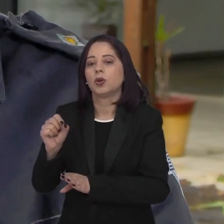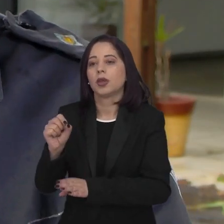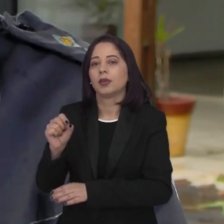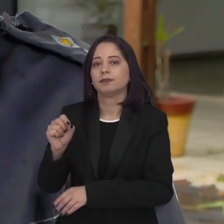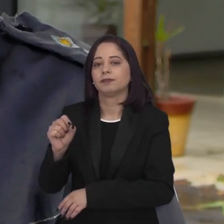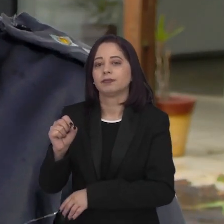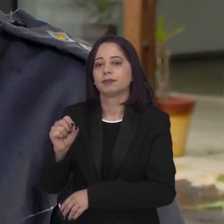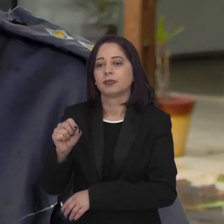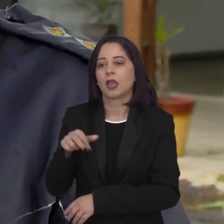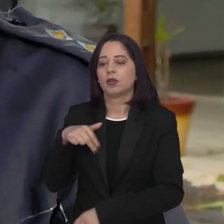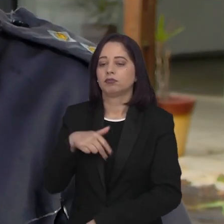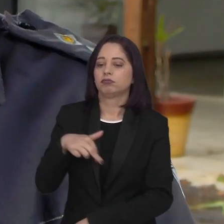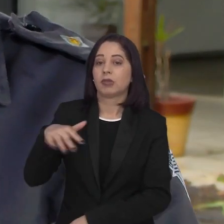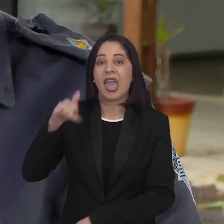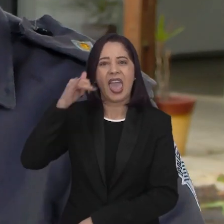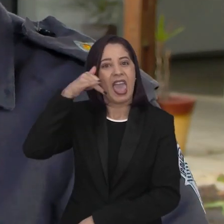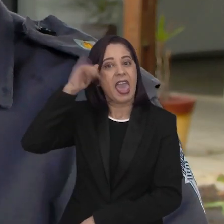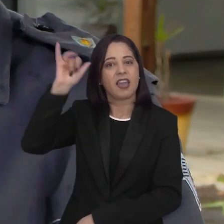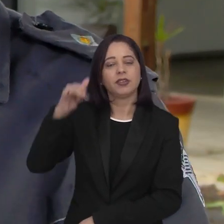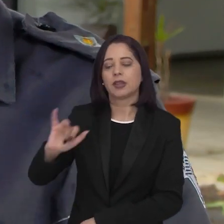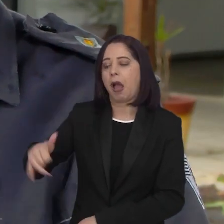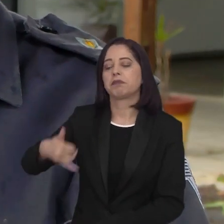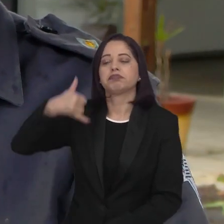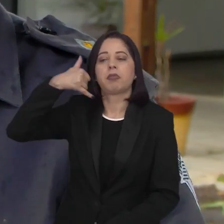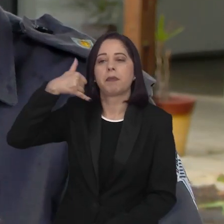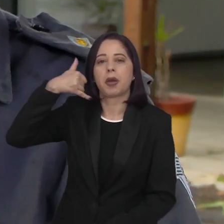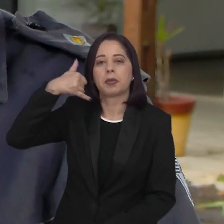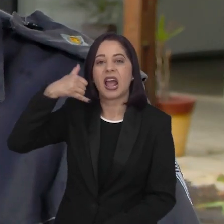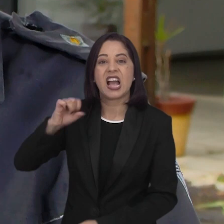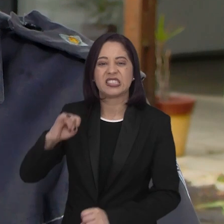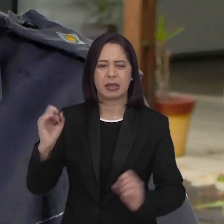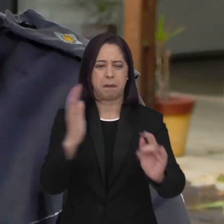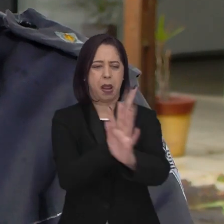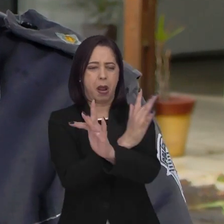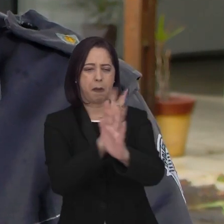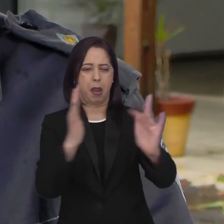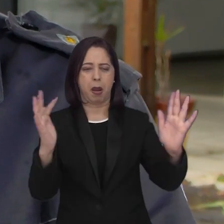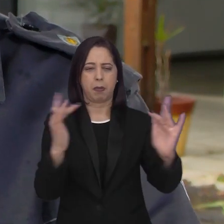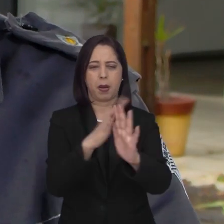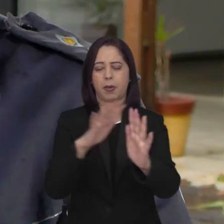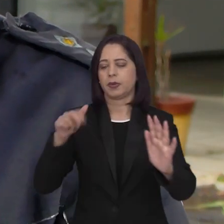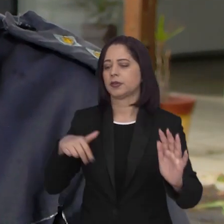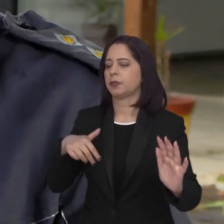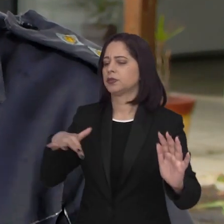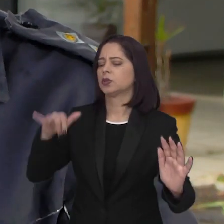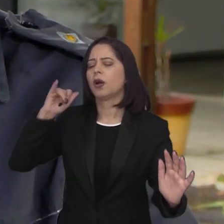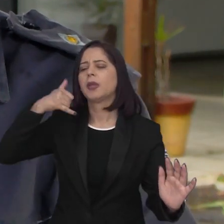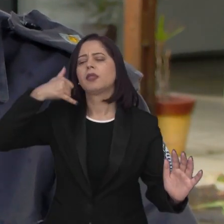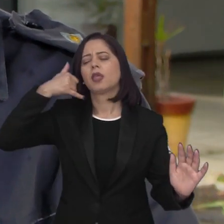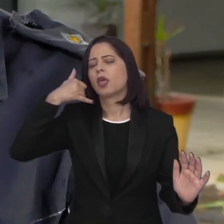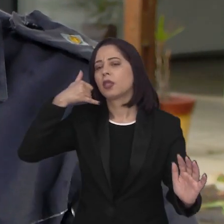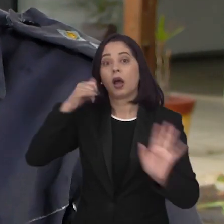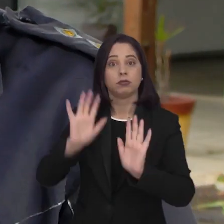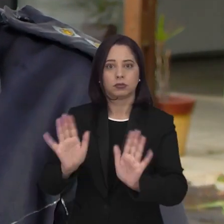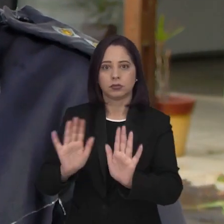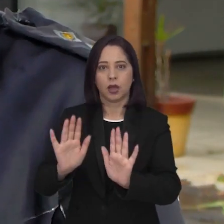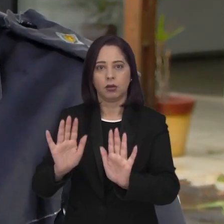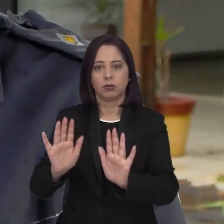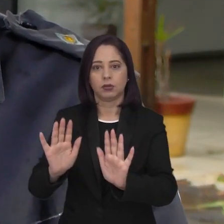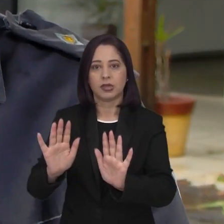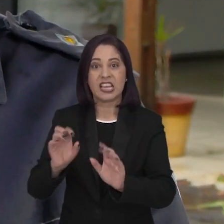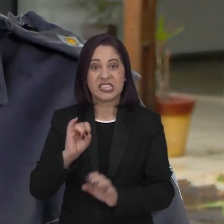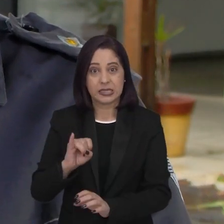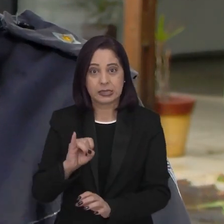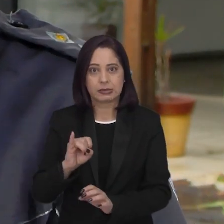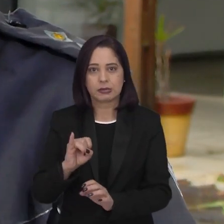tome é evitar atender o celular em local aberto, principalmente em local com grande aglomeração de pessoas que sejam desconhecidas. Se for